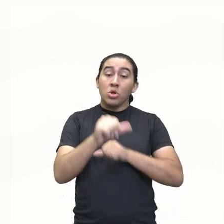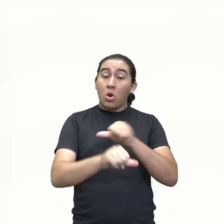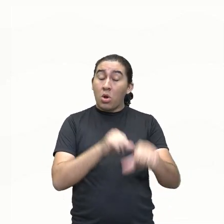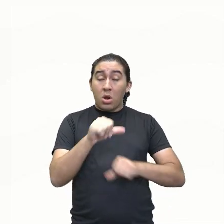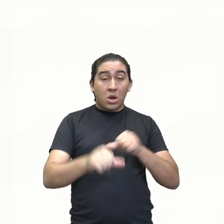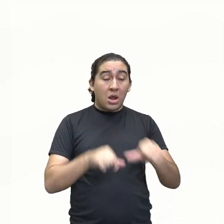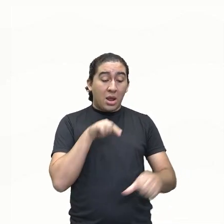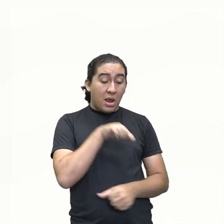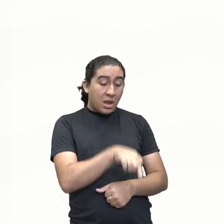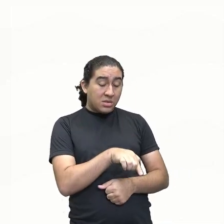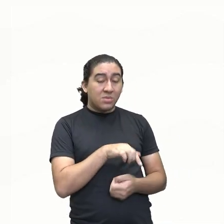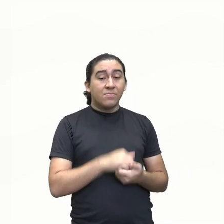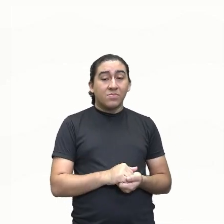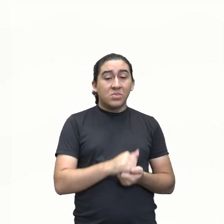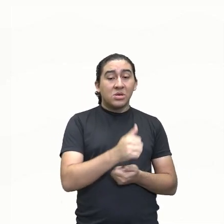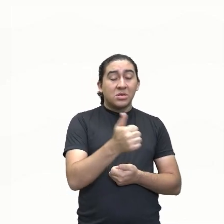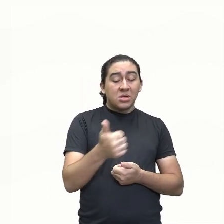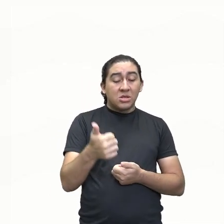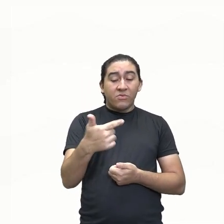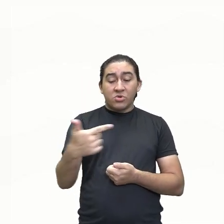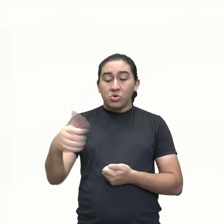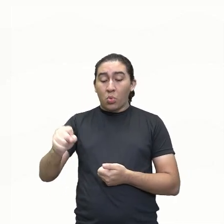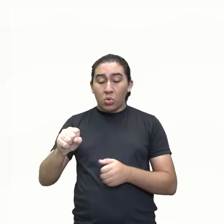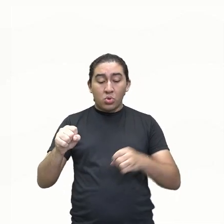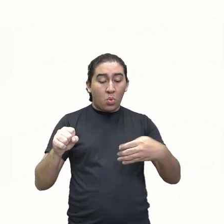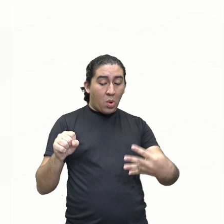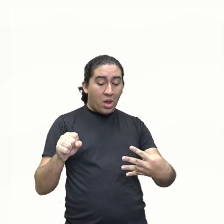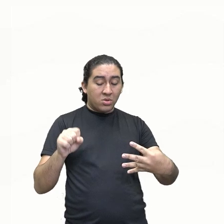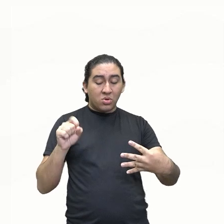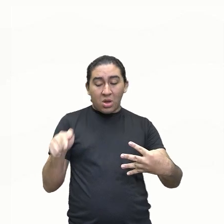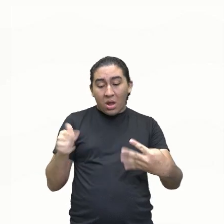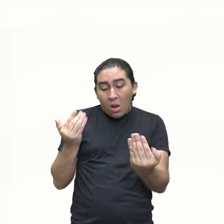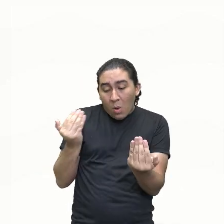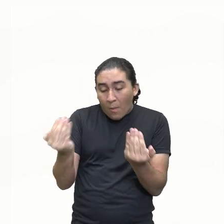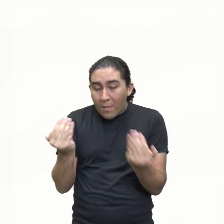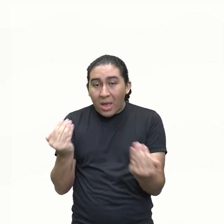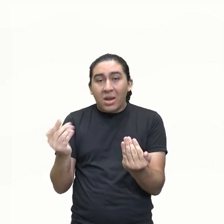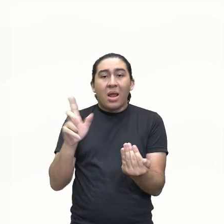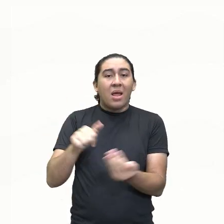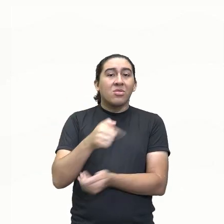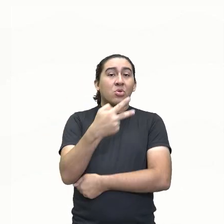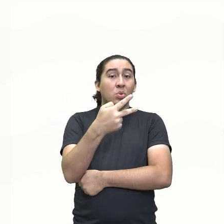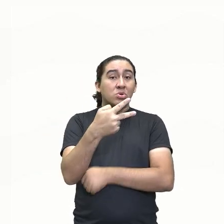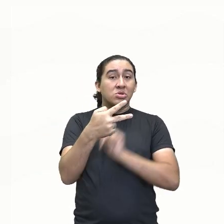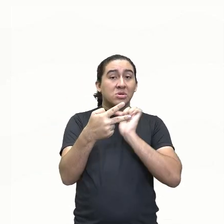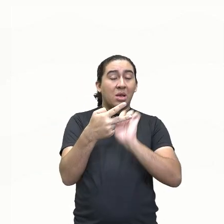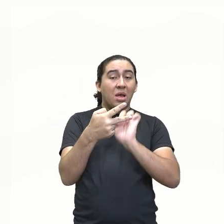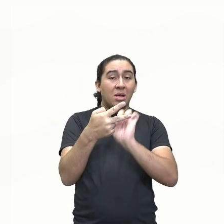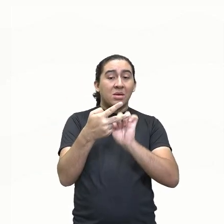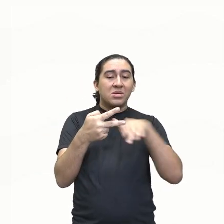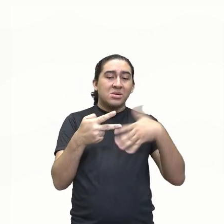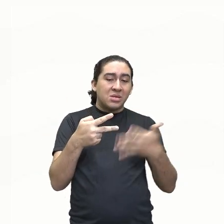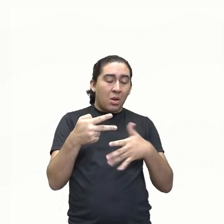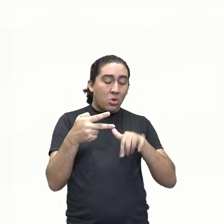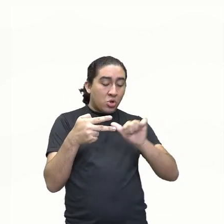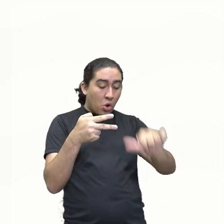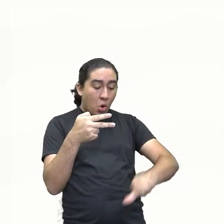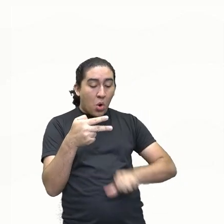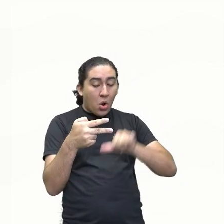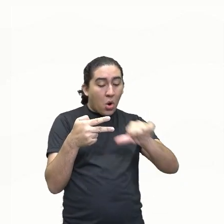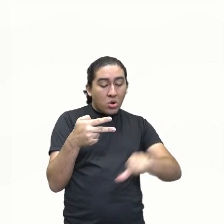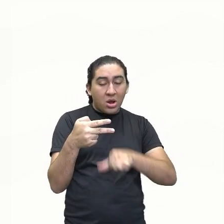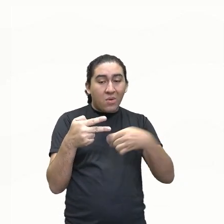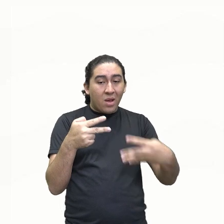então. 128 e 4, eles fazem parte da base 2. Então, eu vou passar essa base